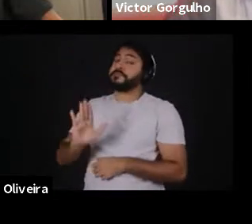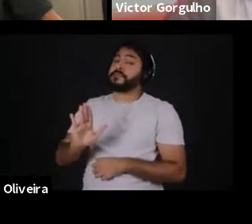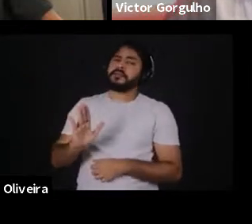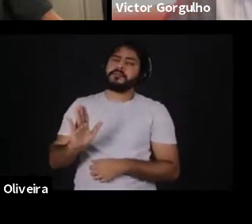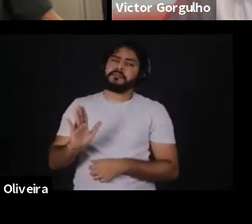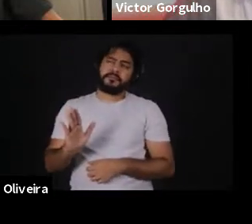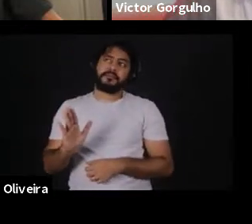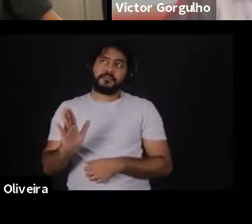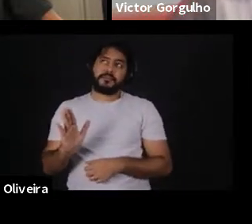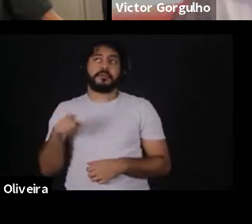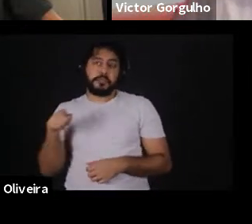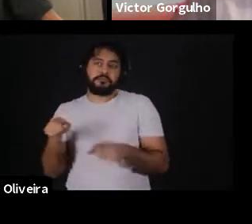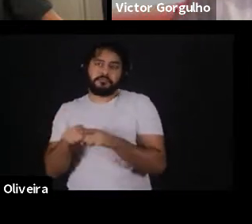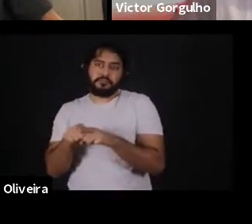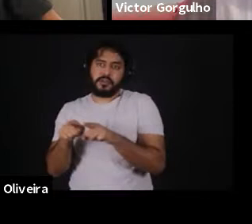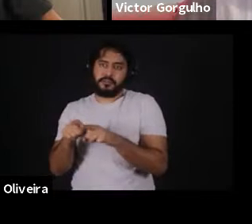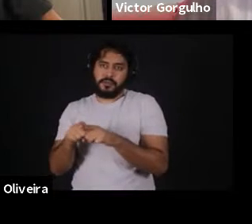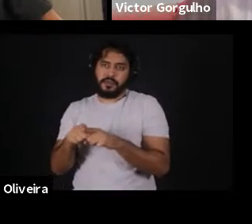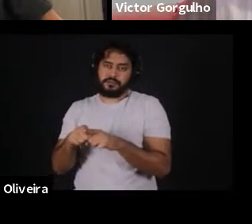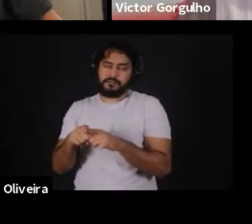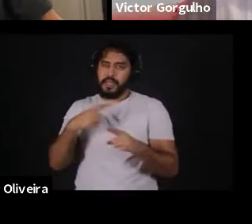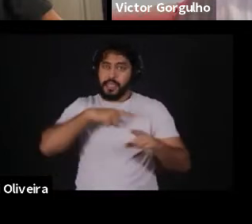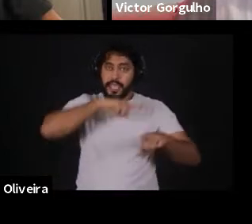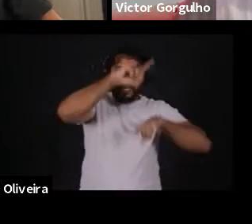também isso está contaminado com essas ideias.